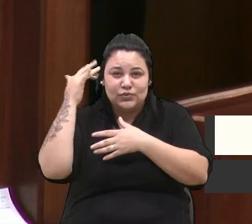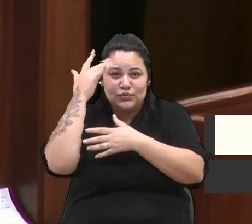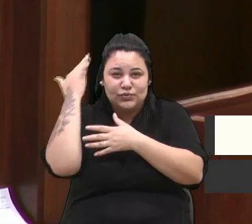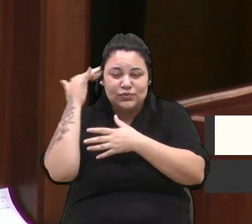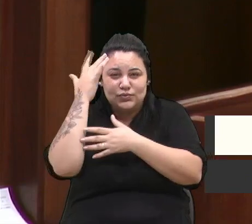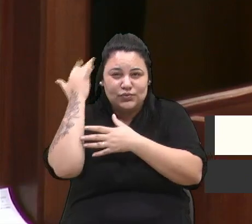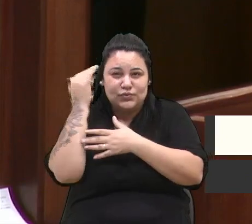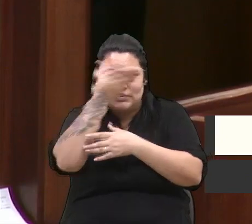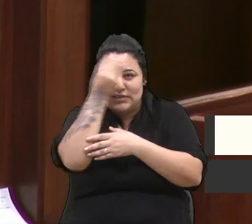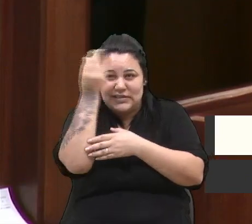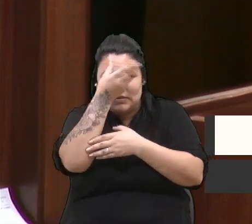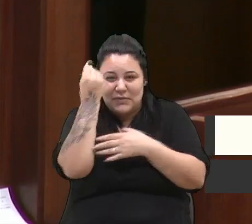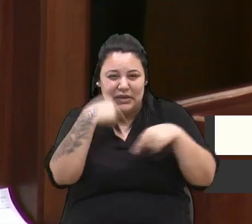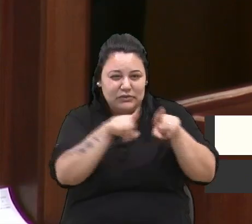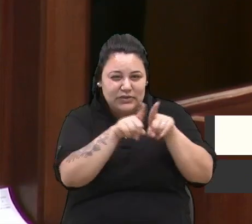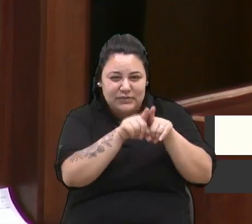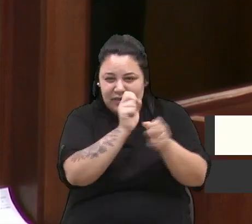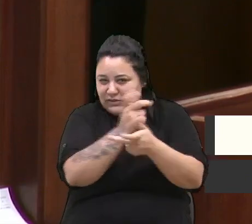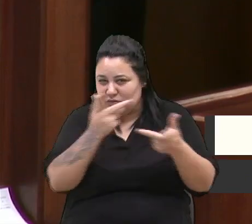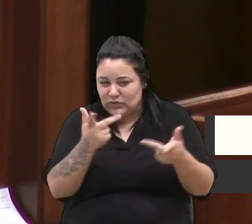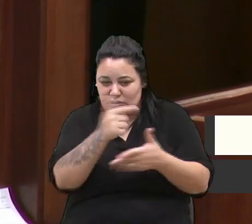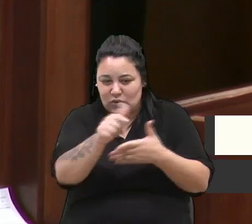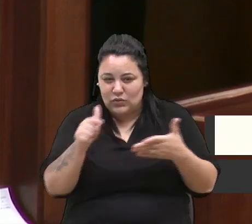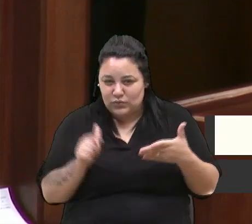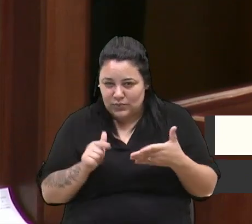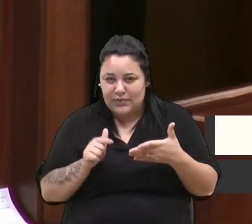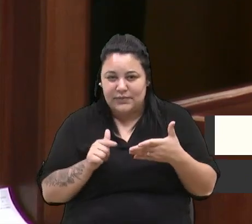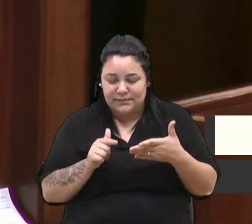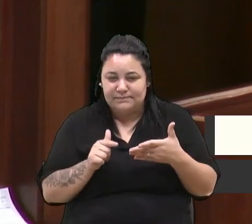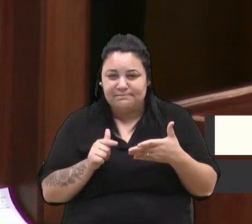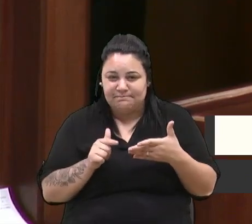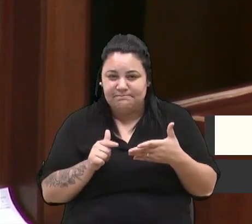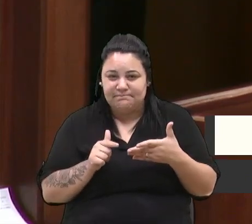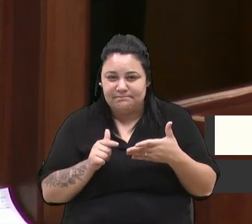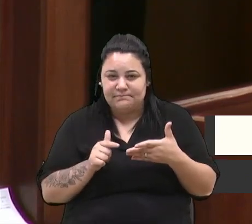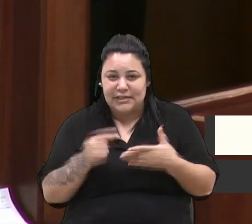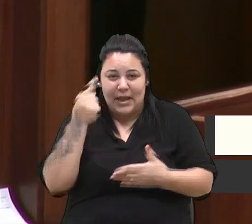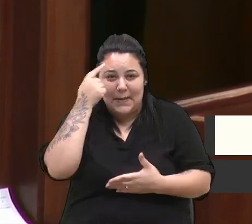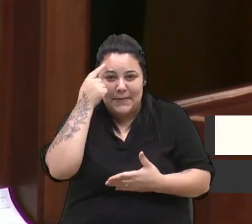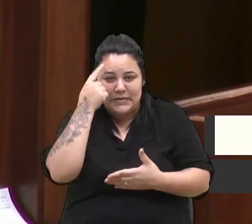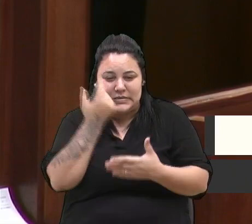sendo uma crescente na nossa história da cidade.